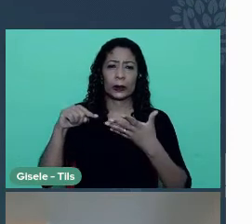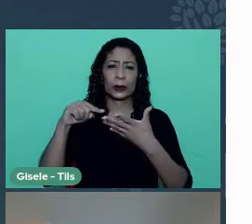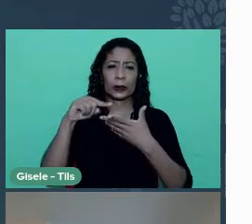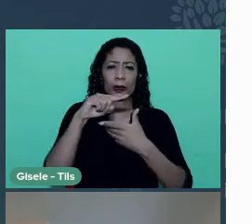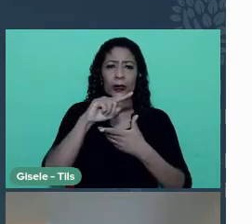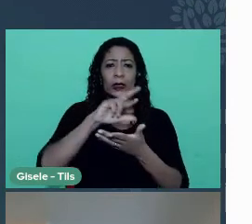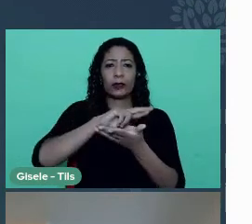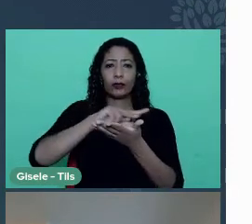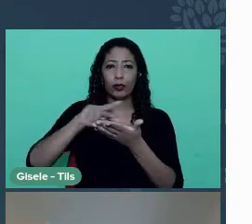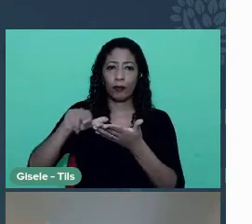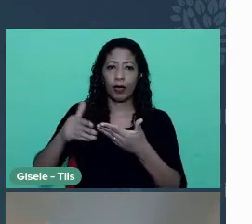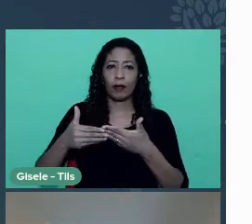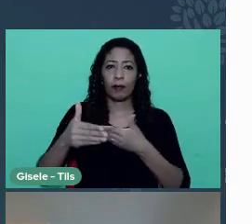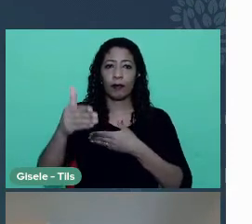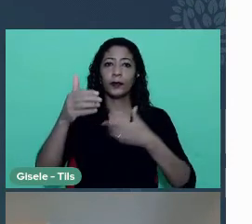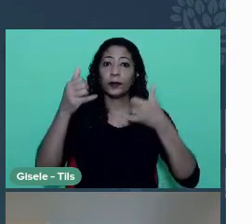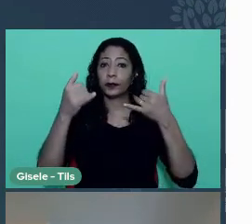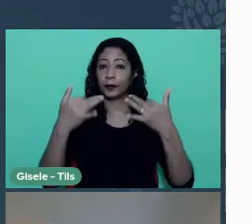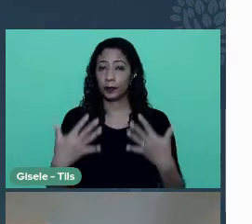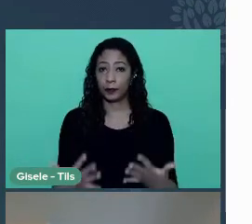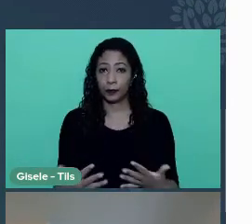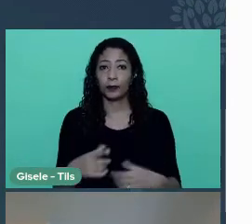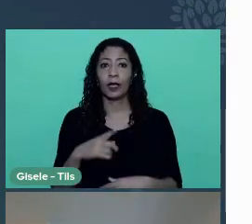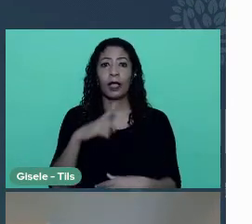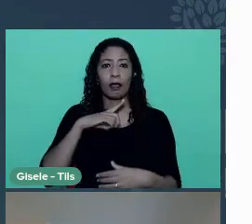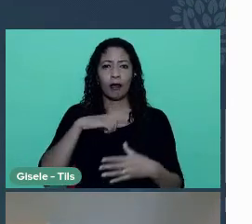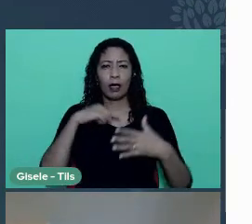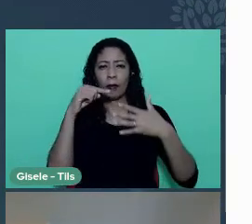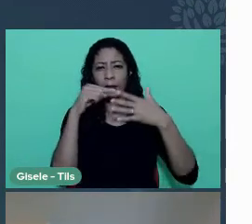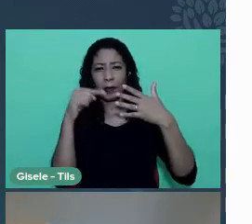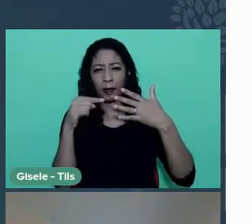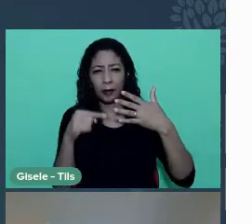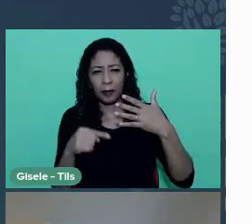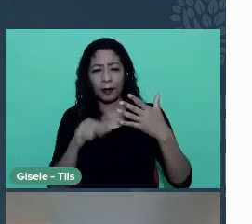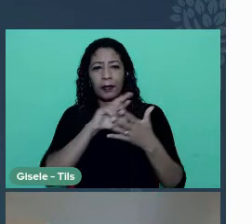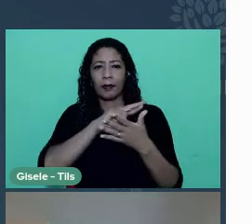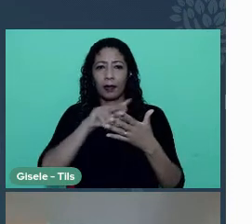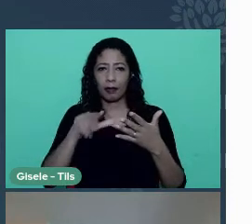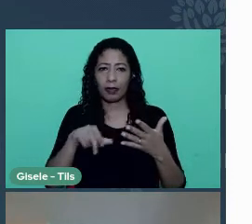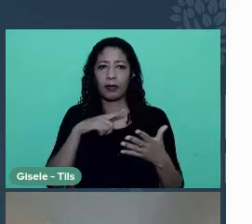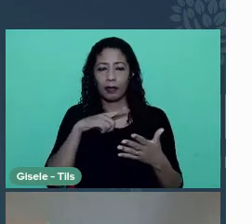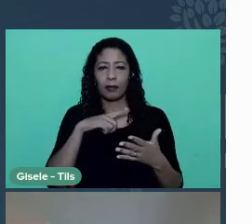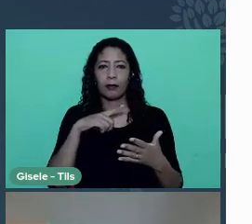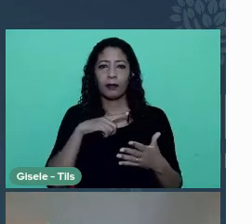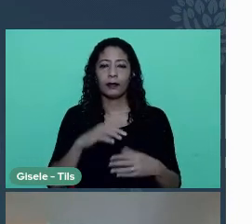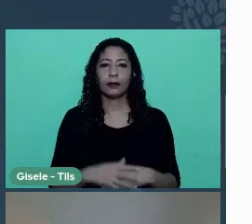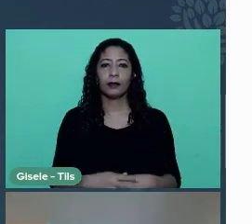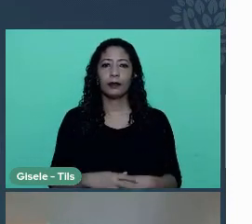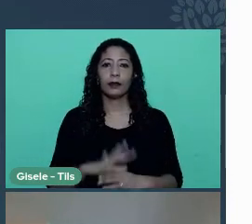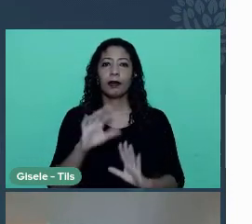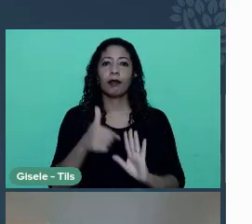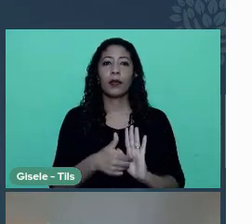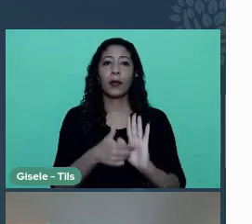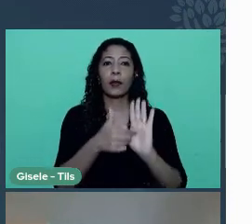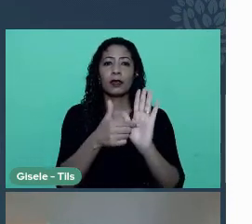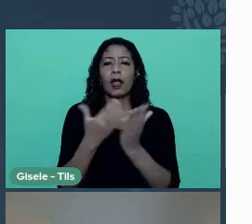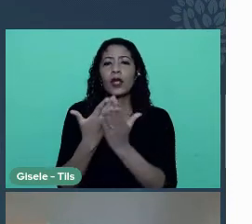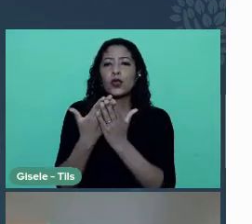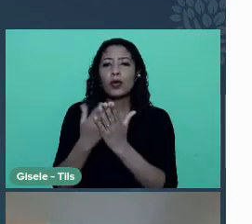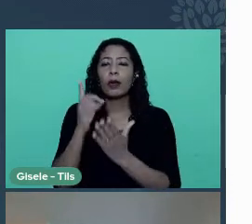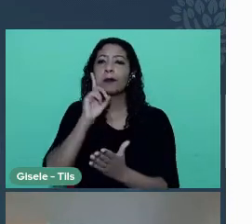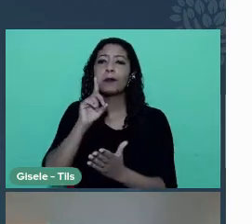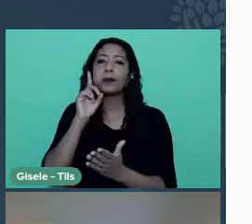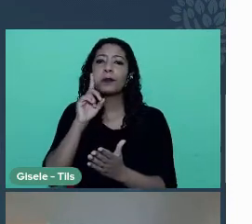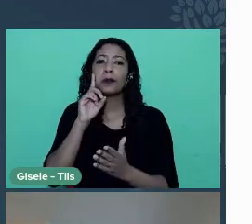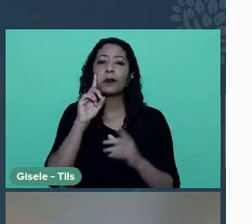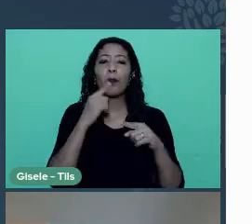frente. Ou seja, podem ter vários fatores envolvidos. Eu estou apresentando estudos americanos, porque a gente não tem